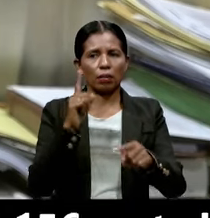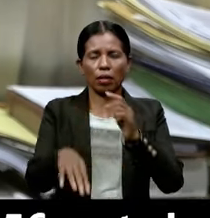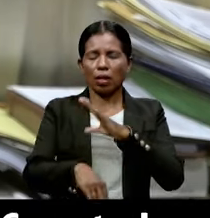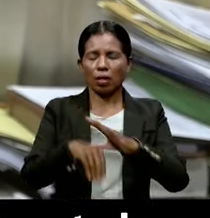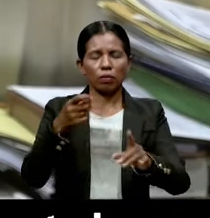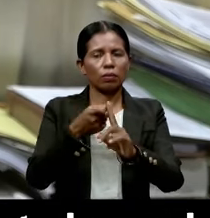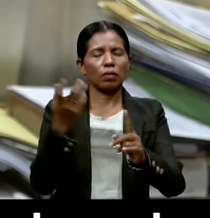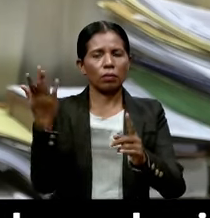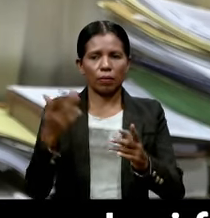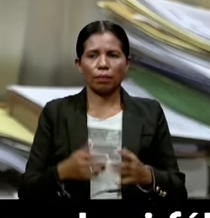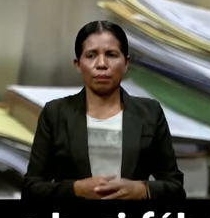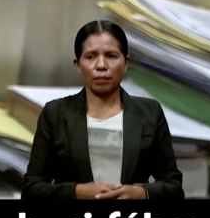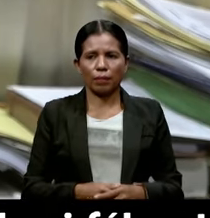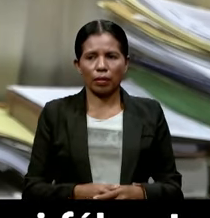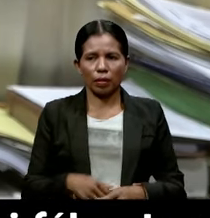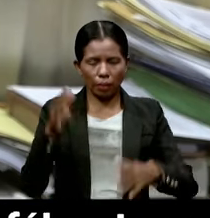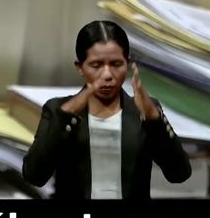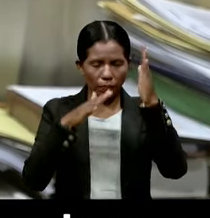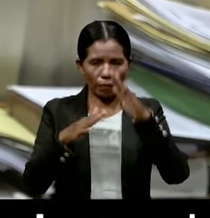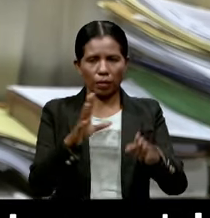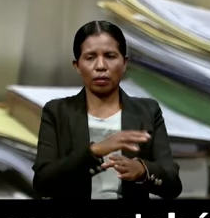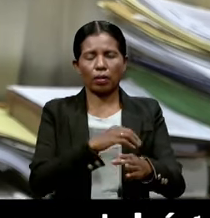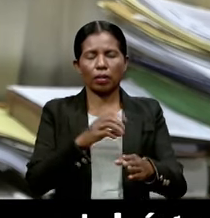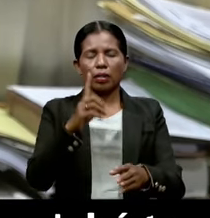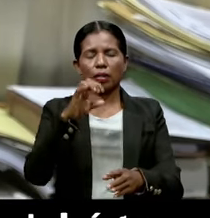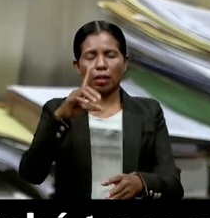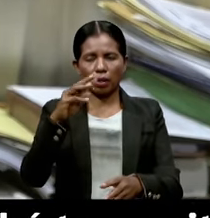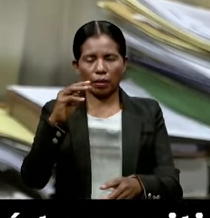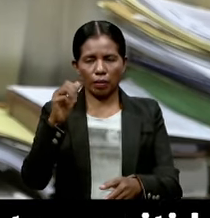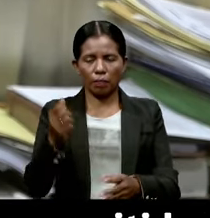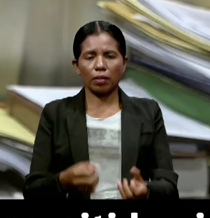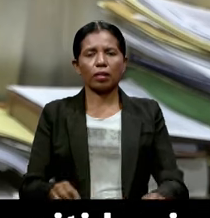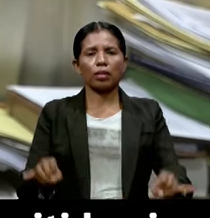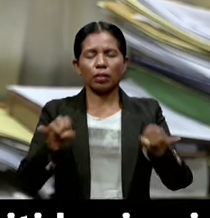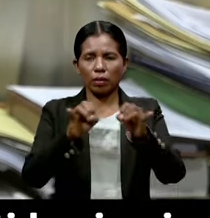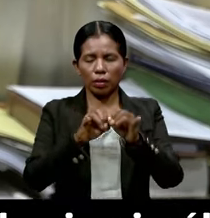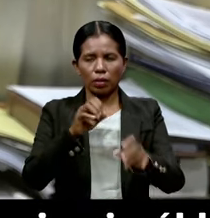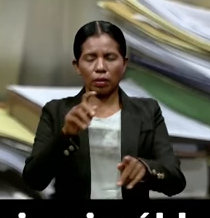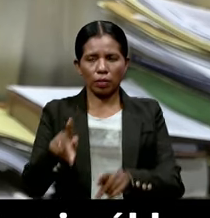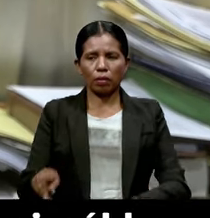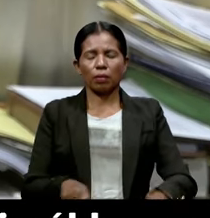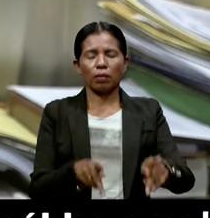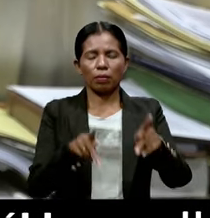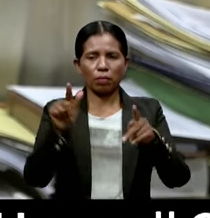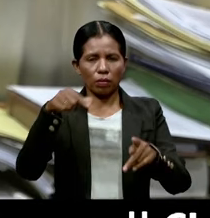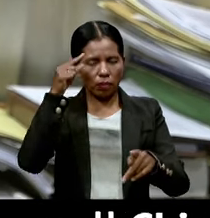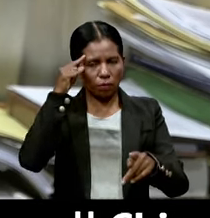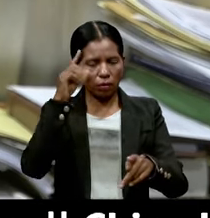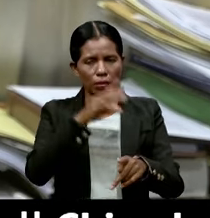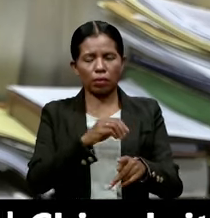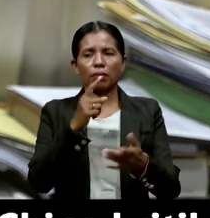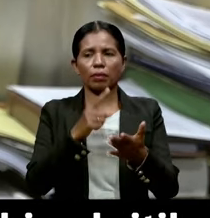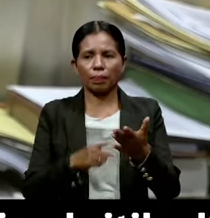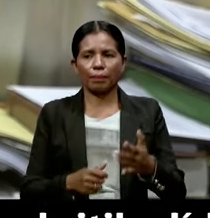nada. Não é problema, né? Dilema ainda está, mas instituição pública, governo ou sei lá,